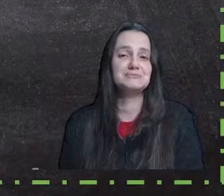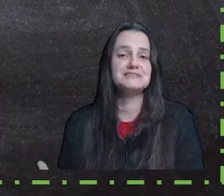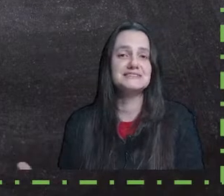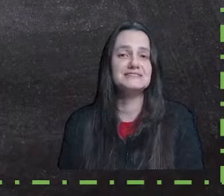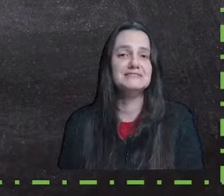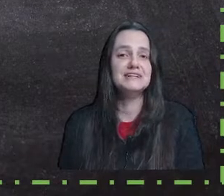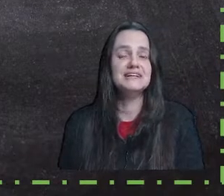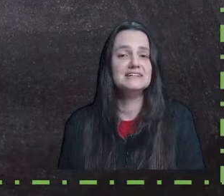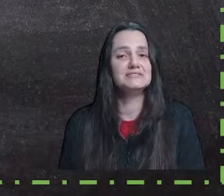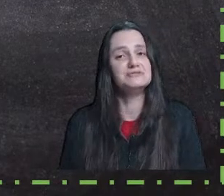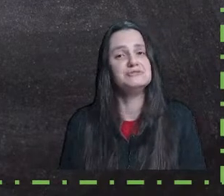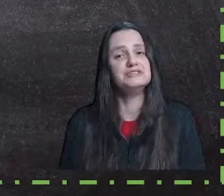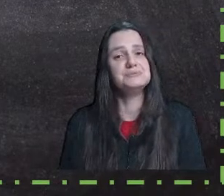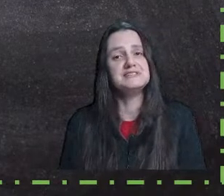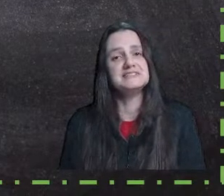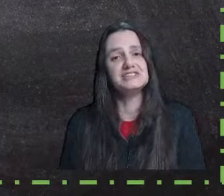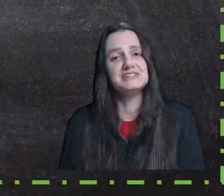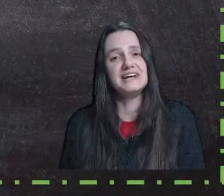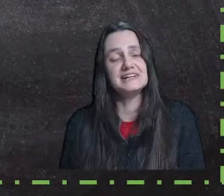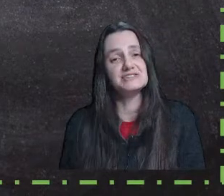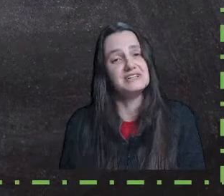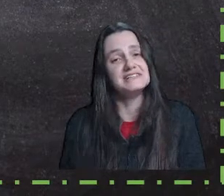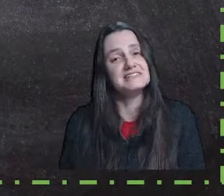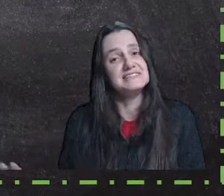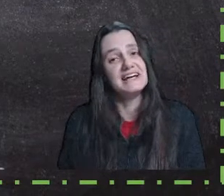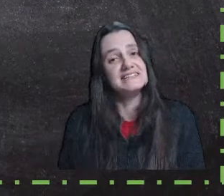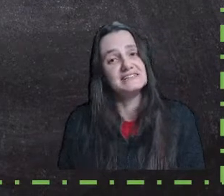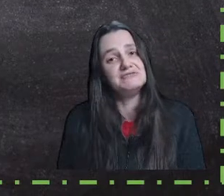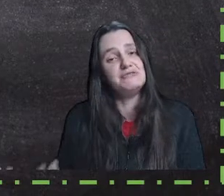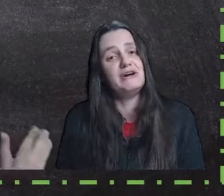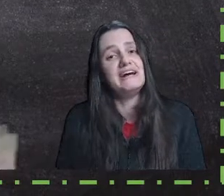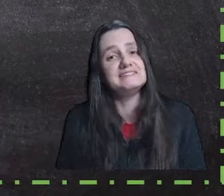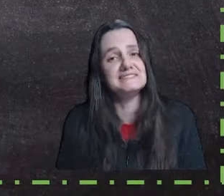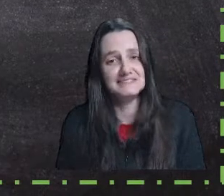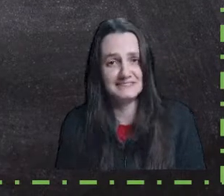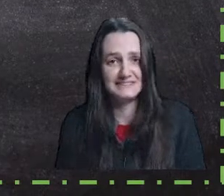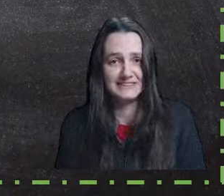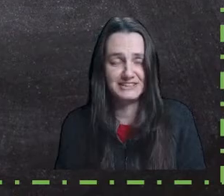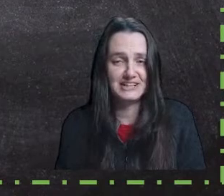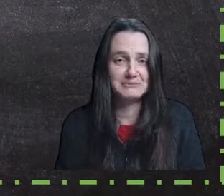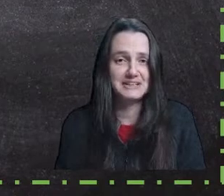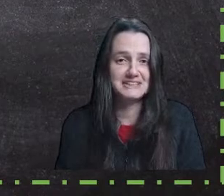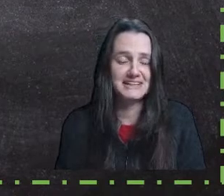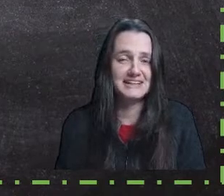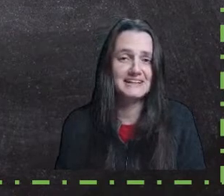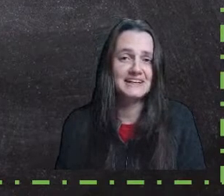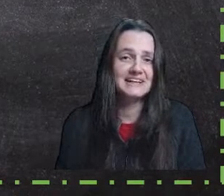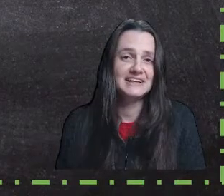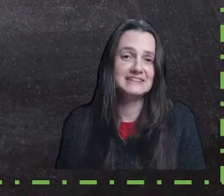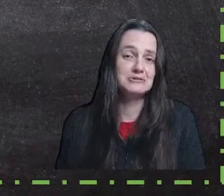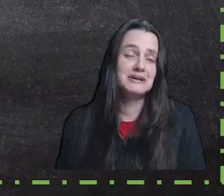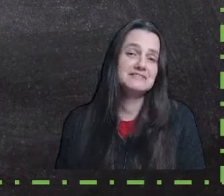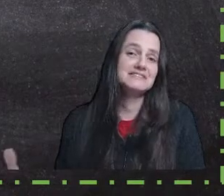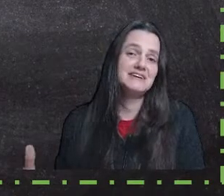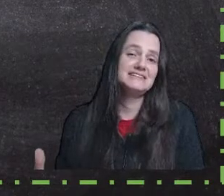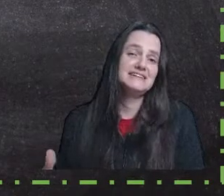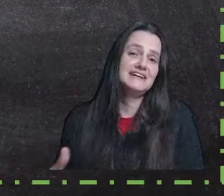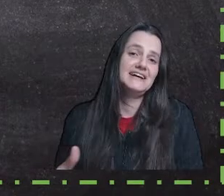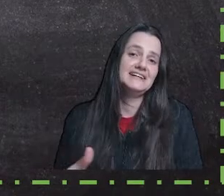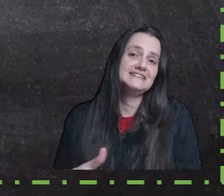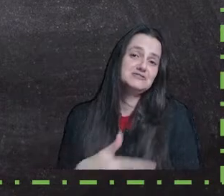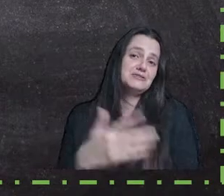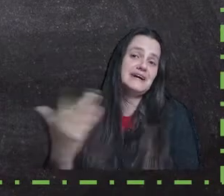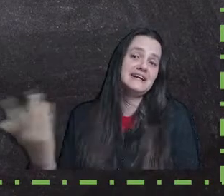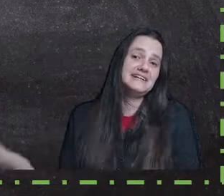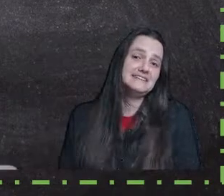você vai ver a expansão. Então, tudo isso precisa de terra, só que essas terras eram florestas antigamente, né? Então, como é que você